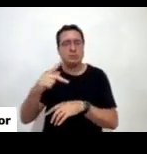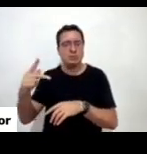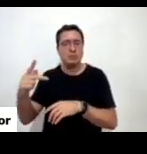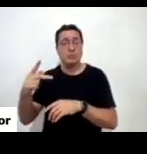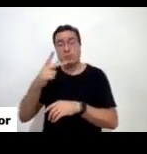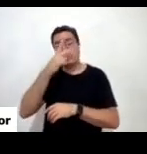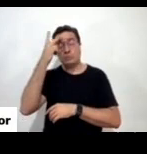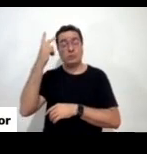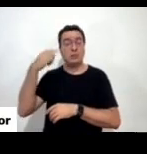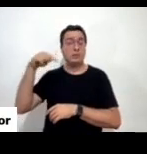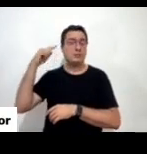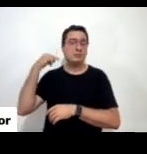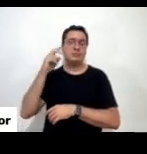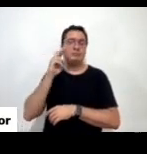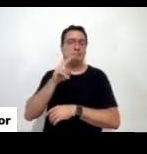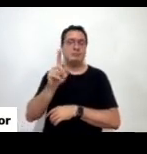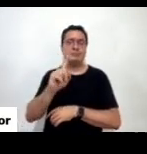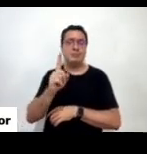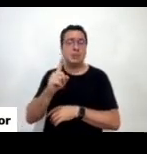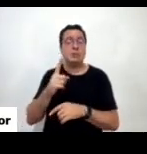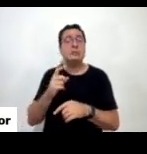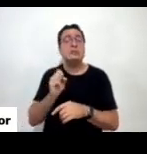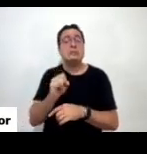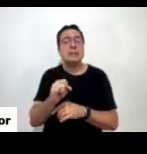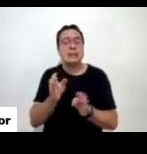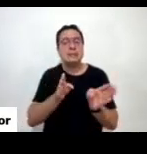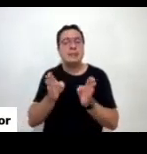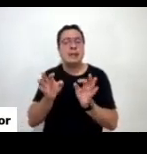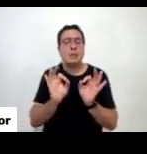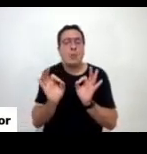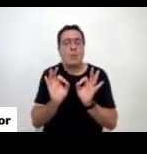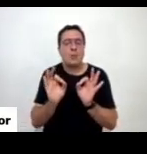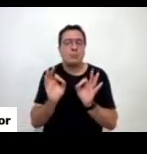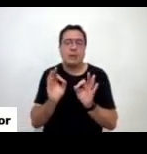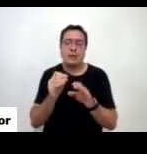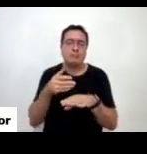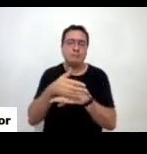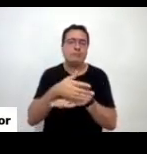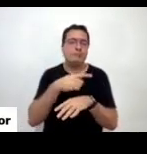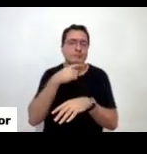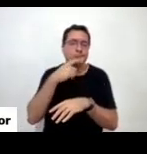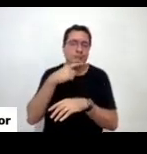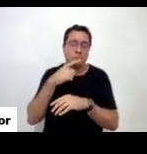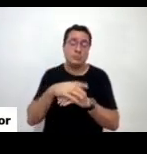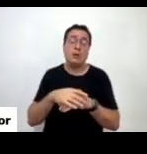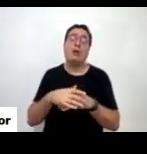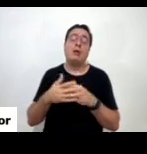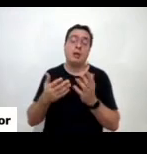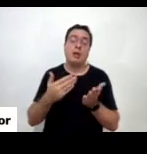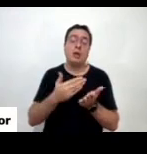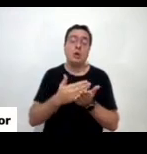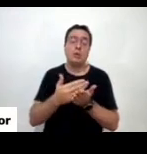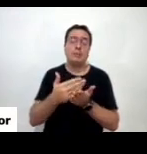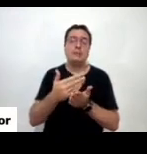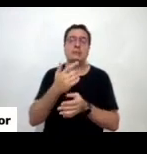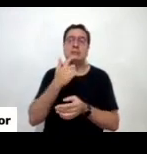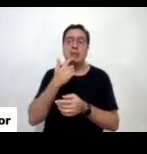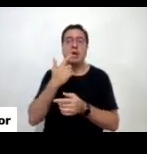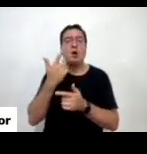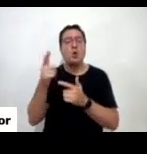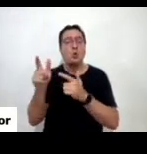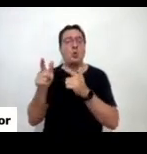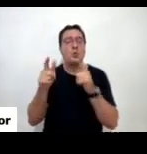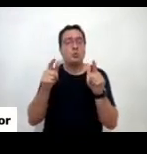não levaríamos se não tivesse acessibilidade. E isso começa a respingar em